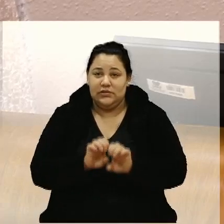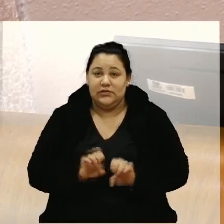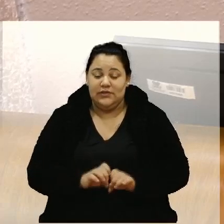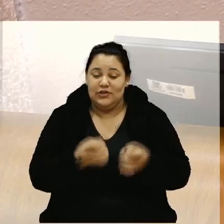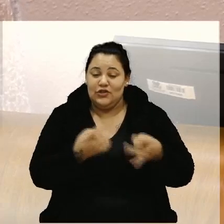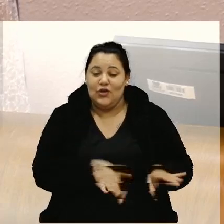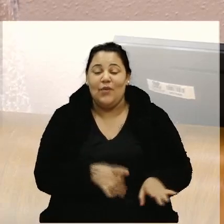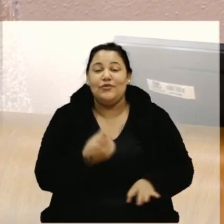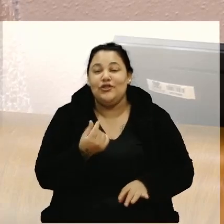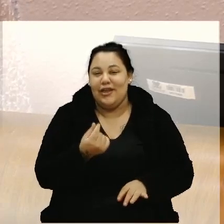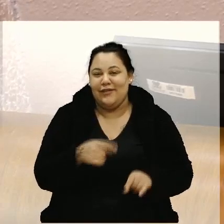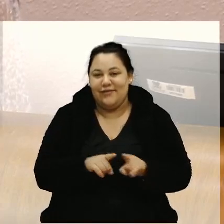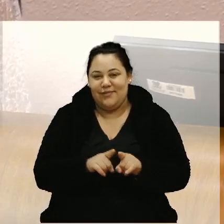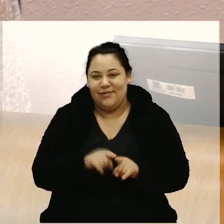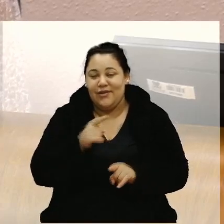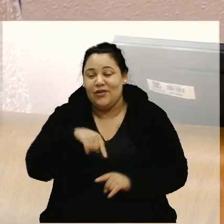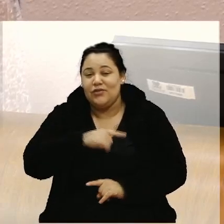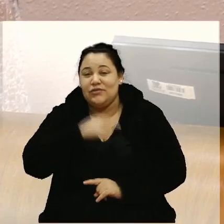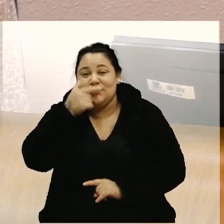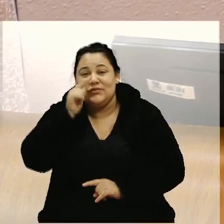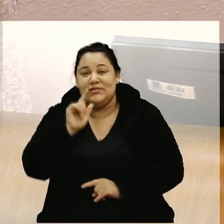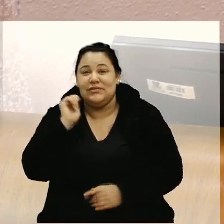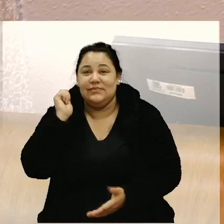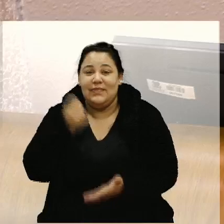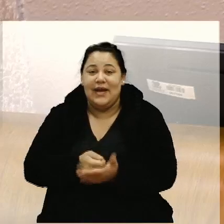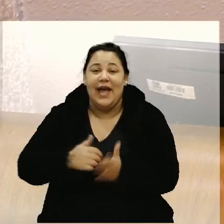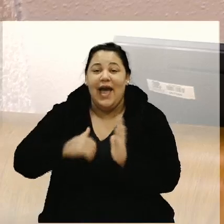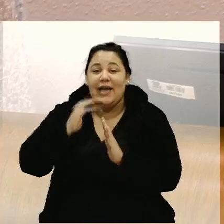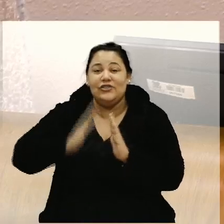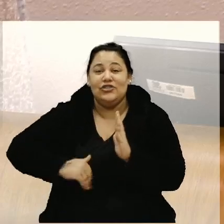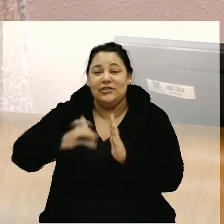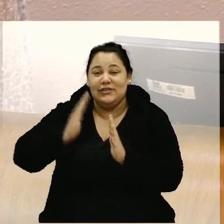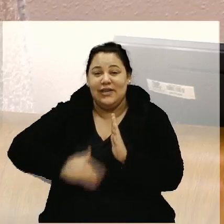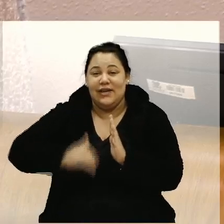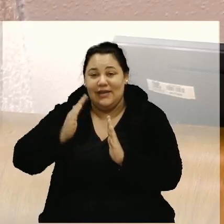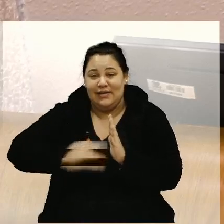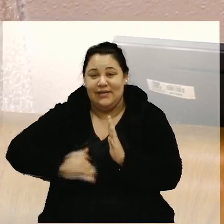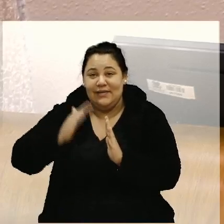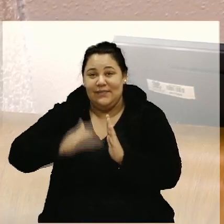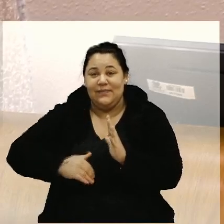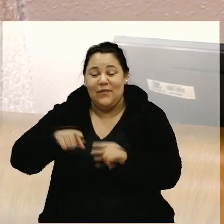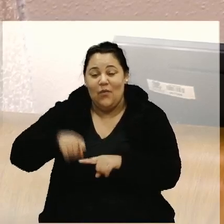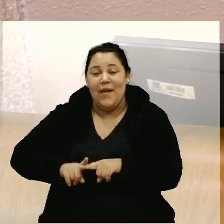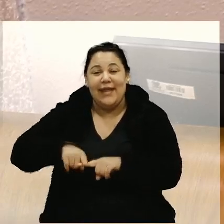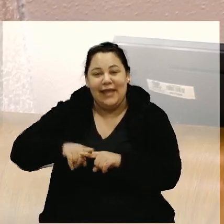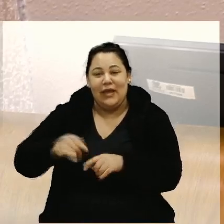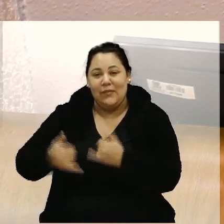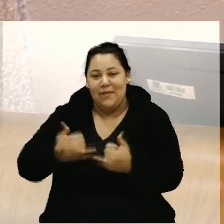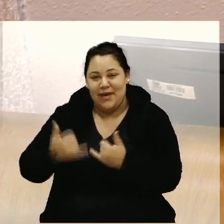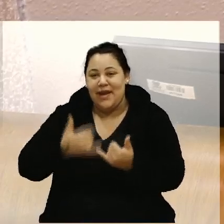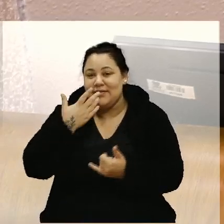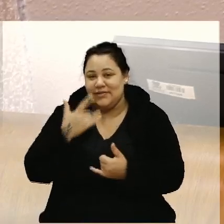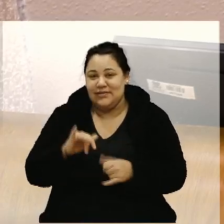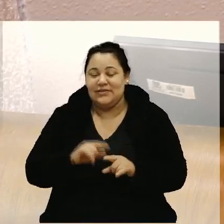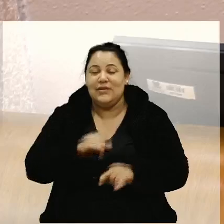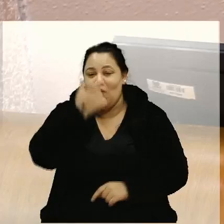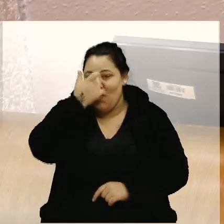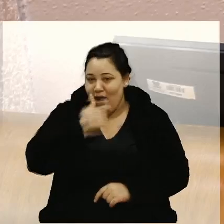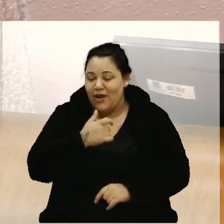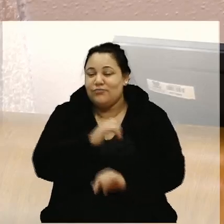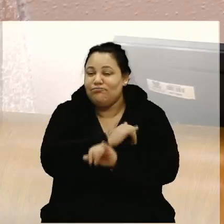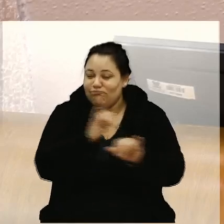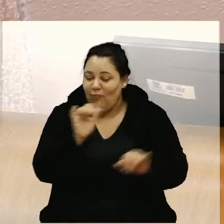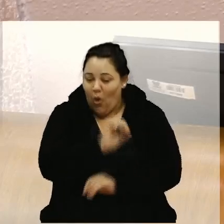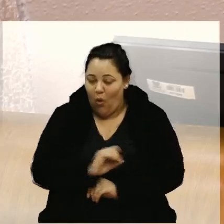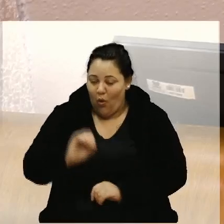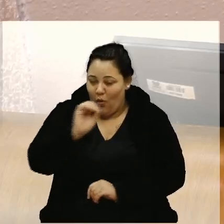mais um dinheirinho ali para nós conseguir pagar tinta para pintar os parquinhos das crianças. Então, acho que é uma ótima notícia aqui que